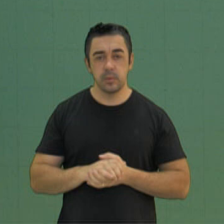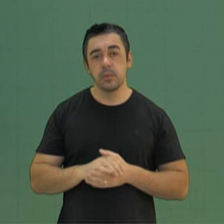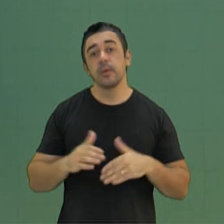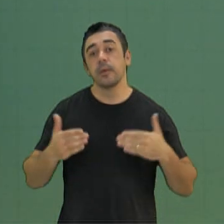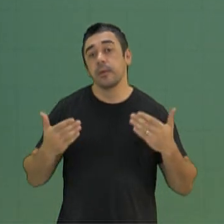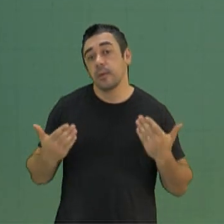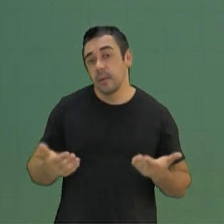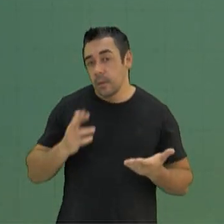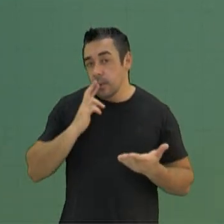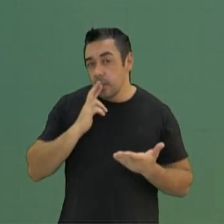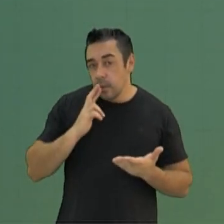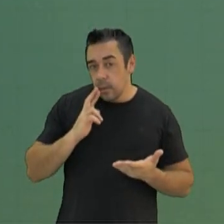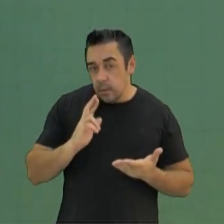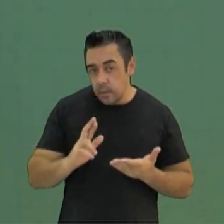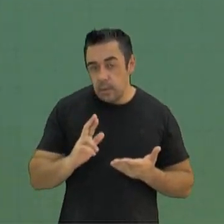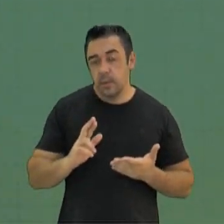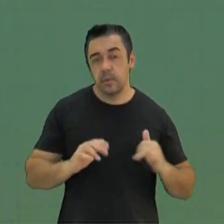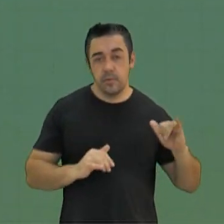Então,